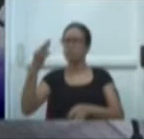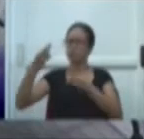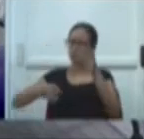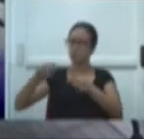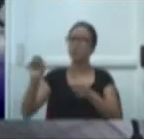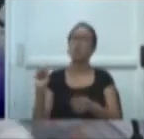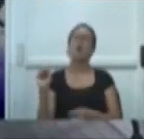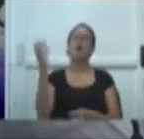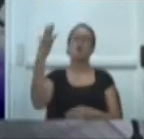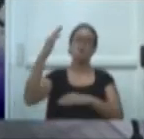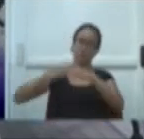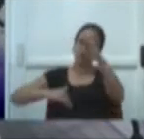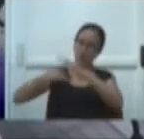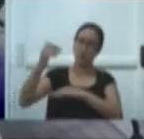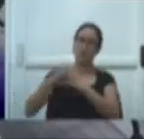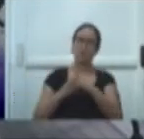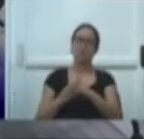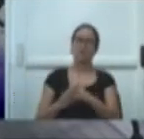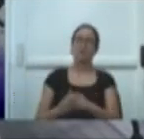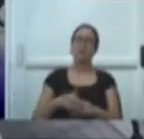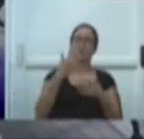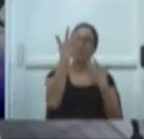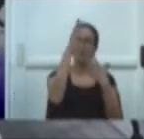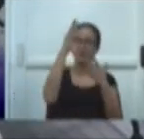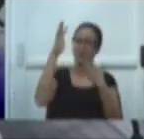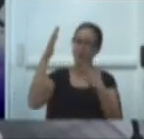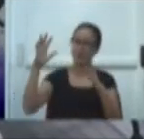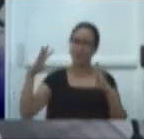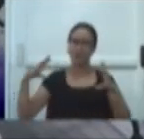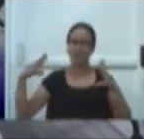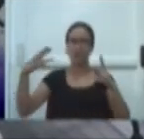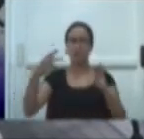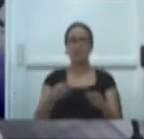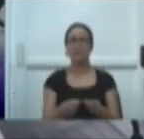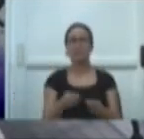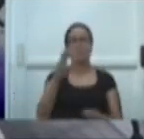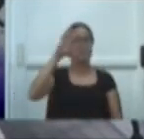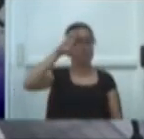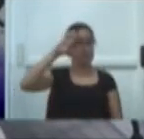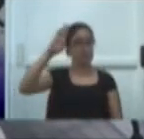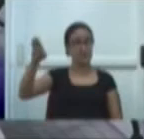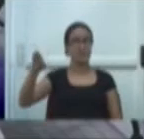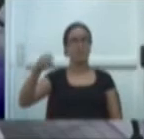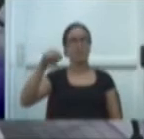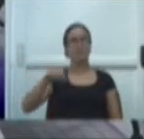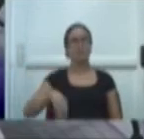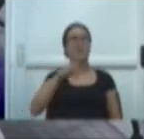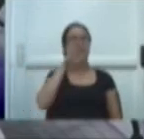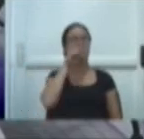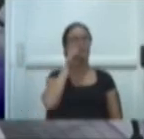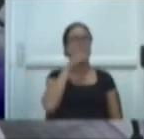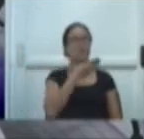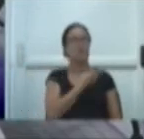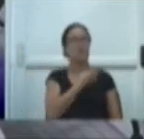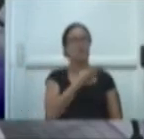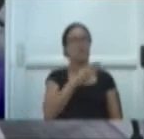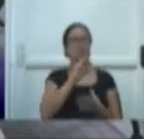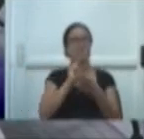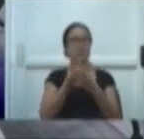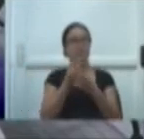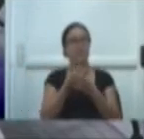cidade de Limeira. Parabéns a todos que aqui estão, principalmente aos funcionários da casa.